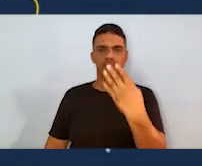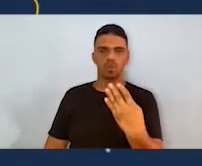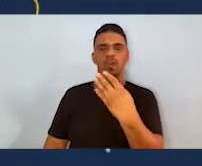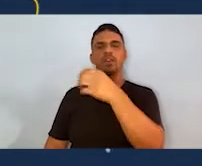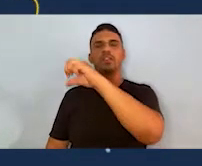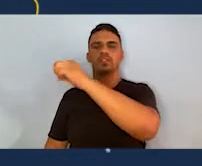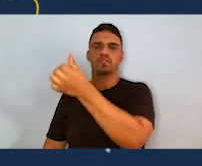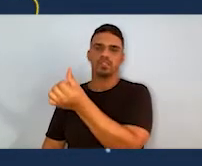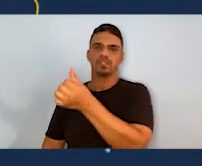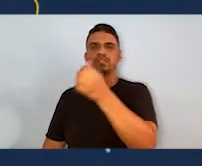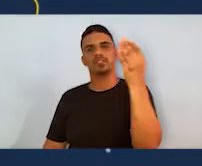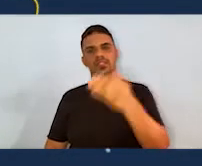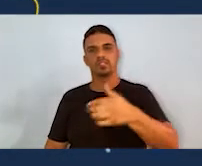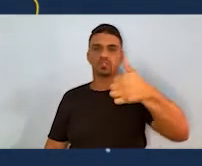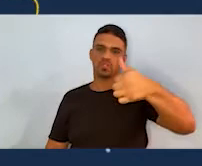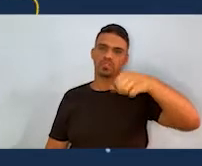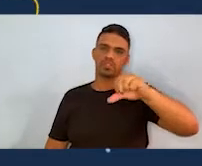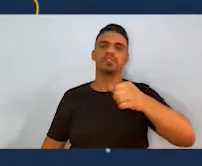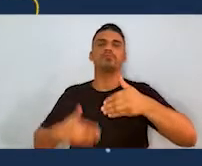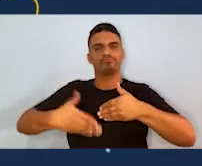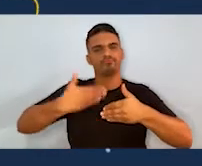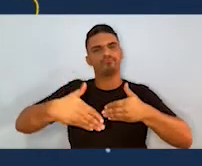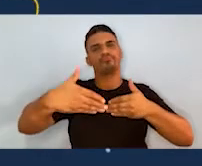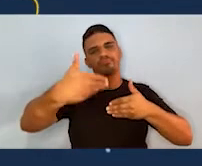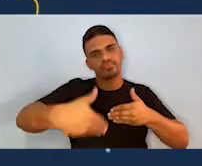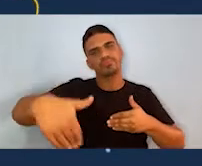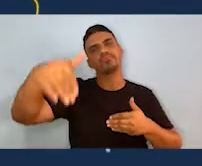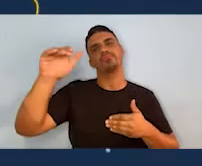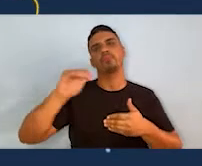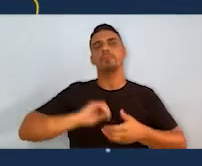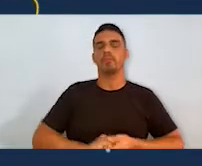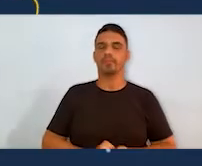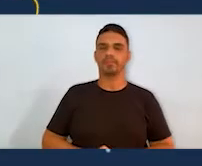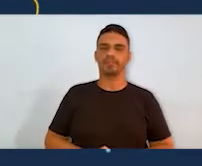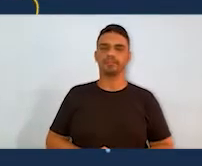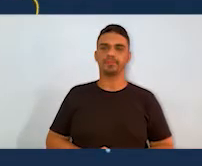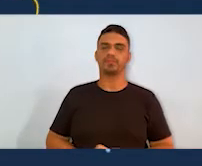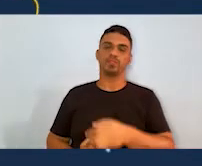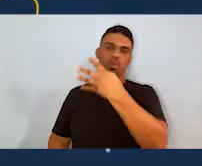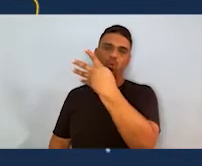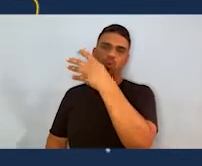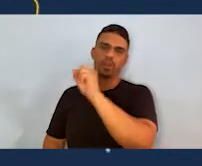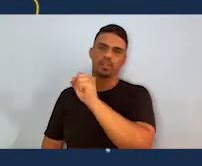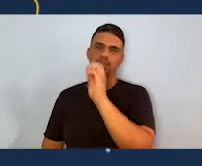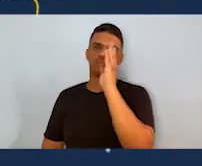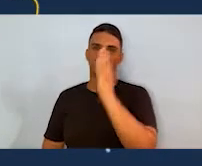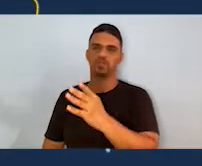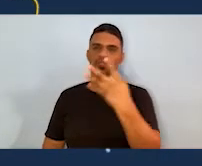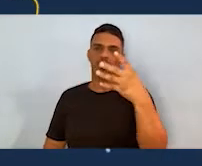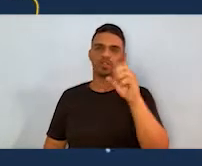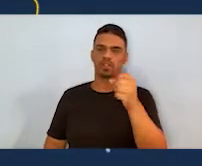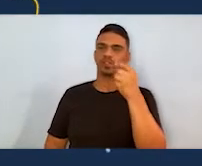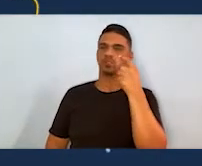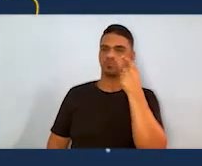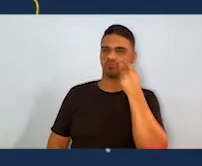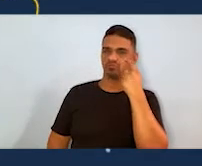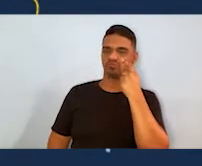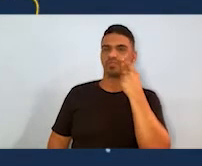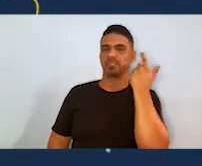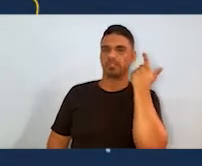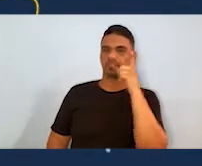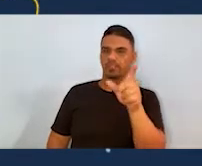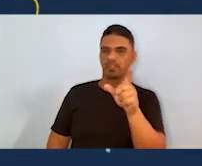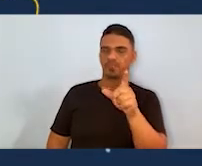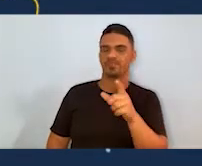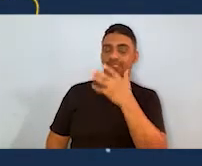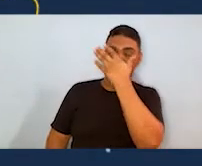vai. Então, tá aqui. Foi 48 por 48? Deixa eu só ver se deu. Não, não foi. Eu esqueci